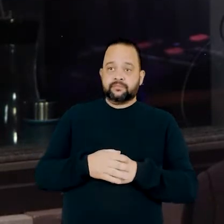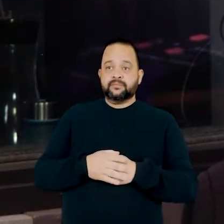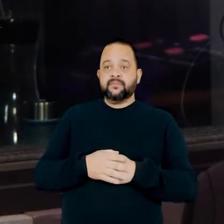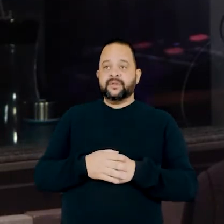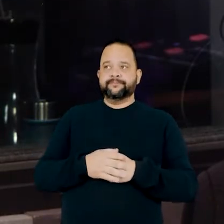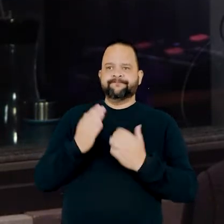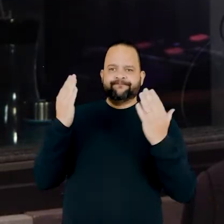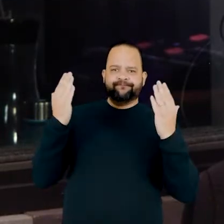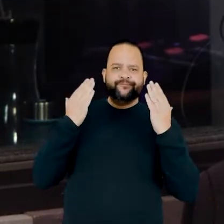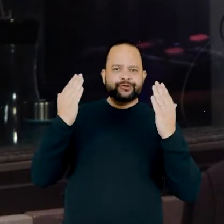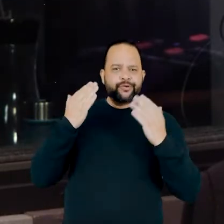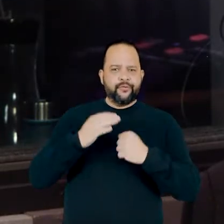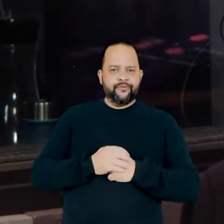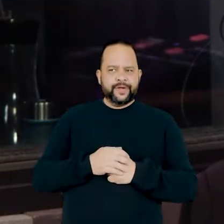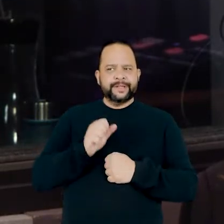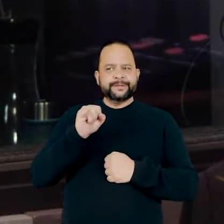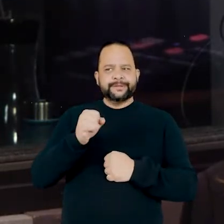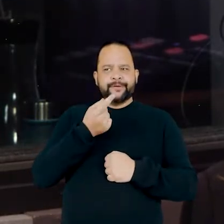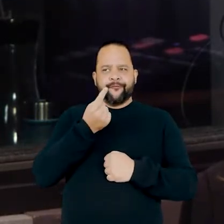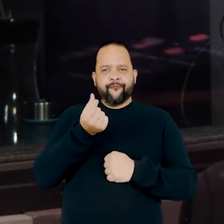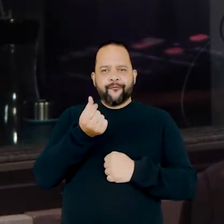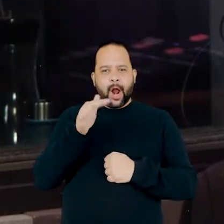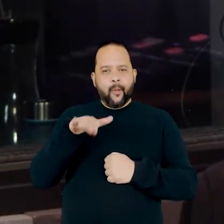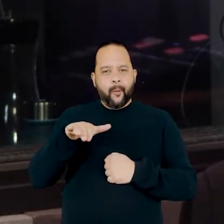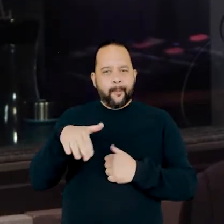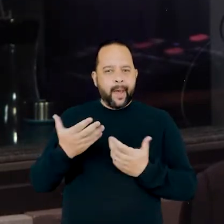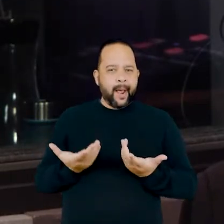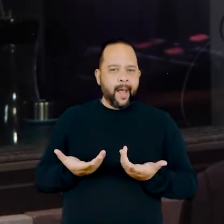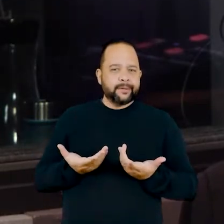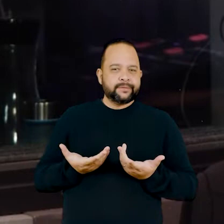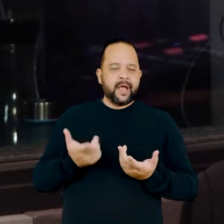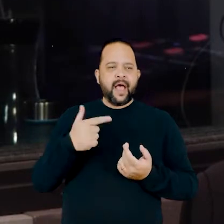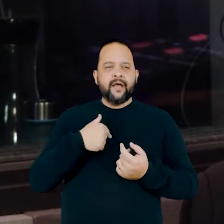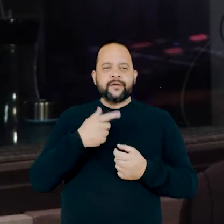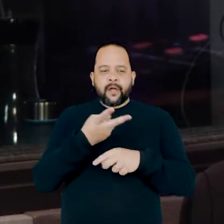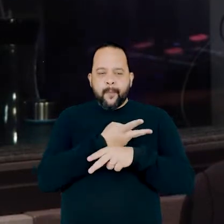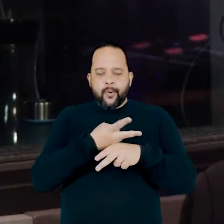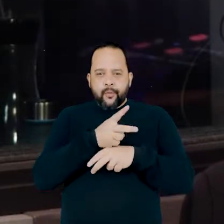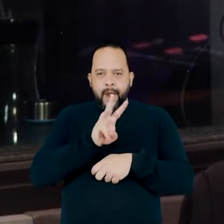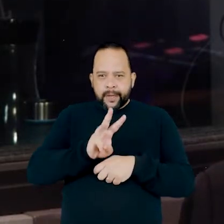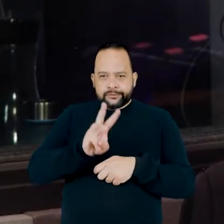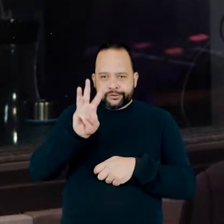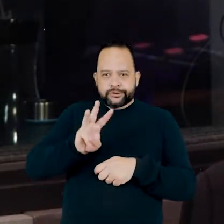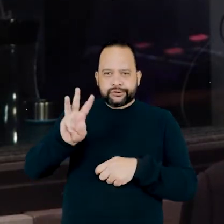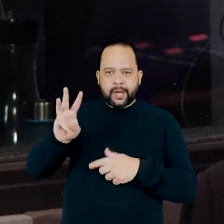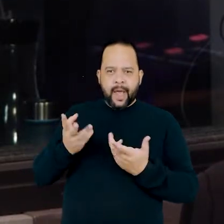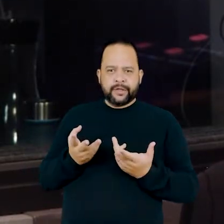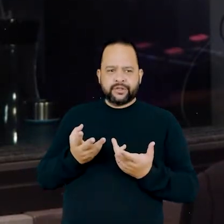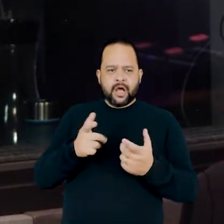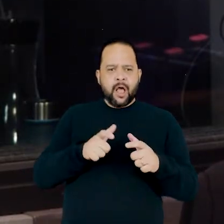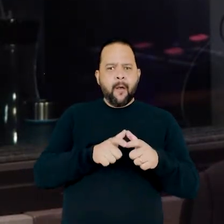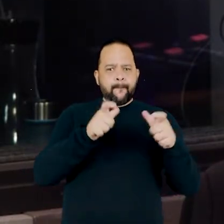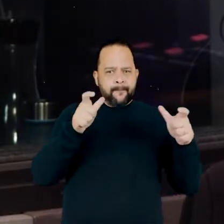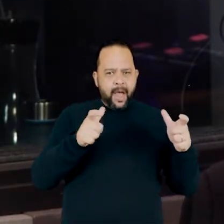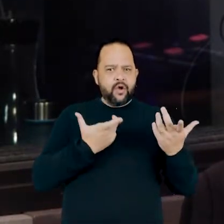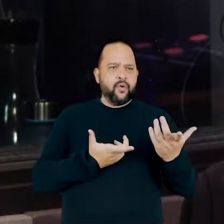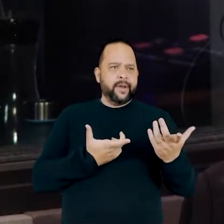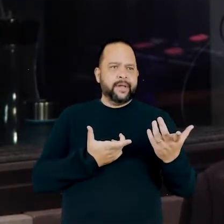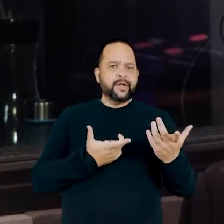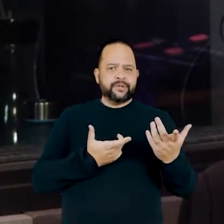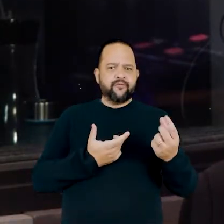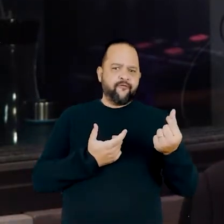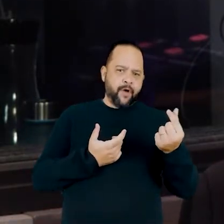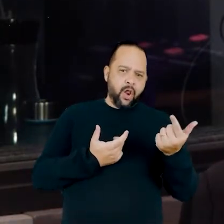desconfia quando o preço está muito barato, né? Está entrando em sites, a maioria deles está o preço X, aquele está X menos